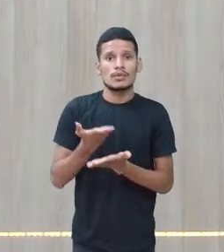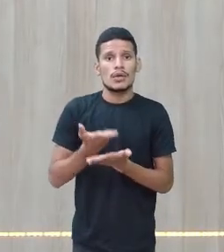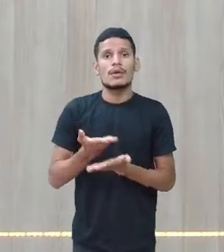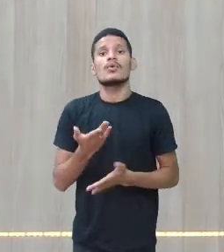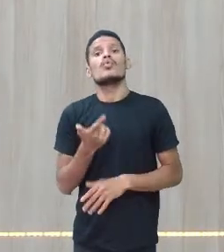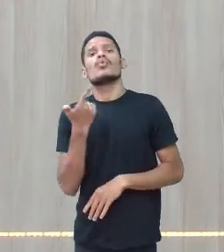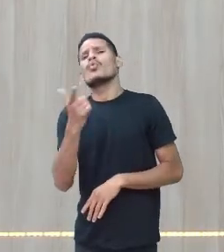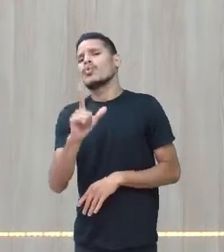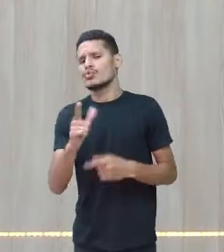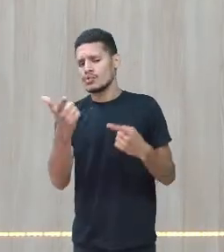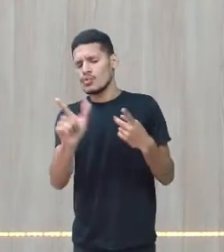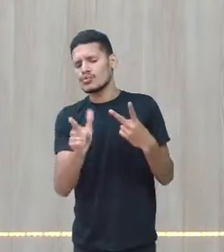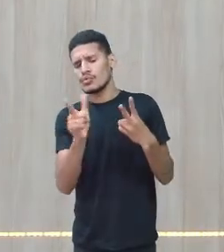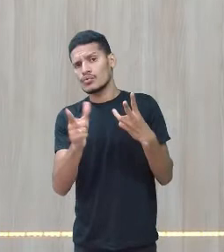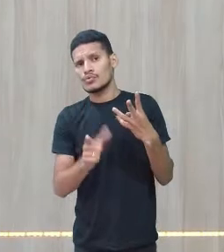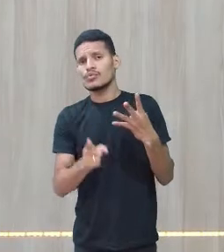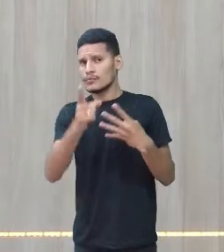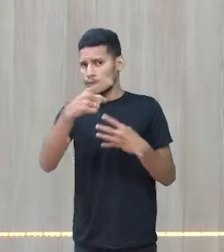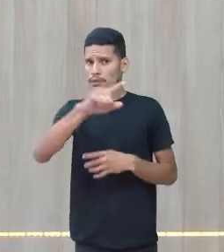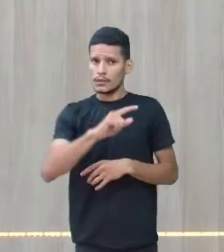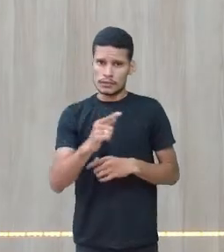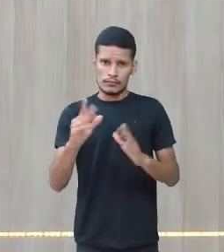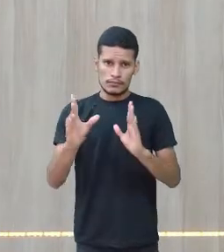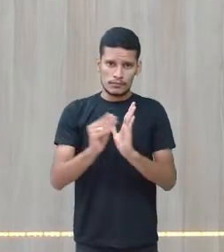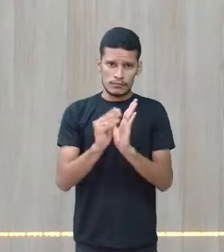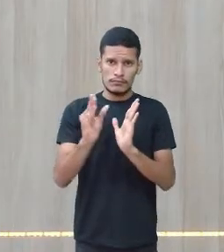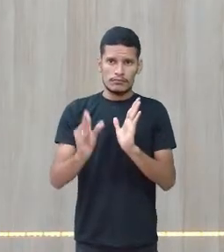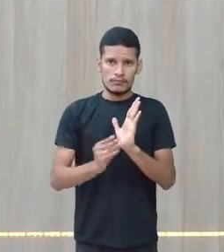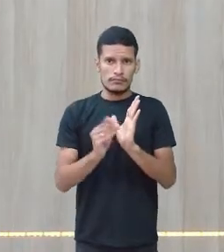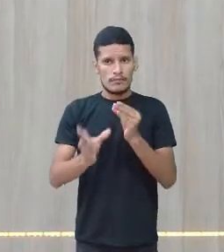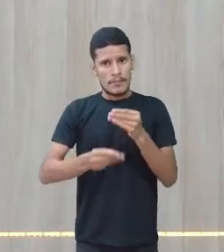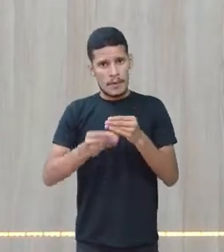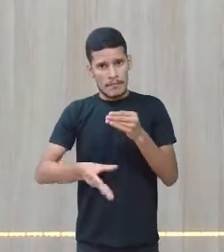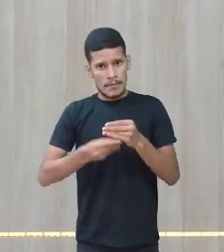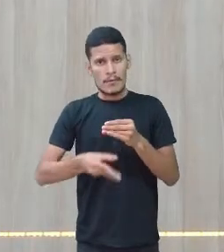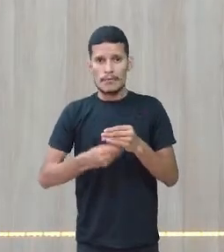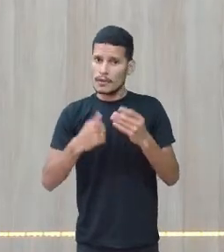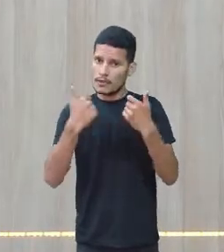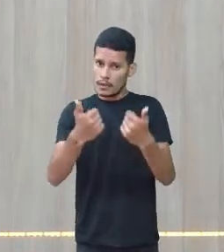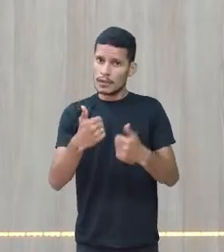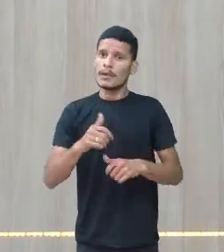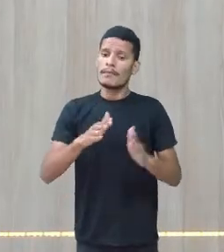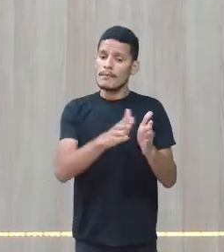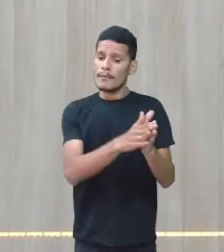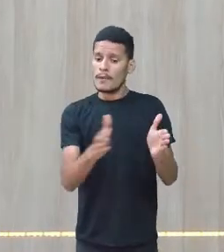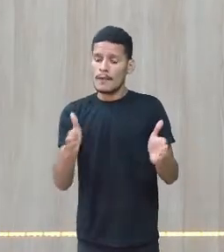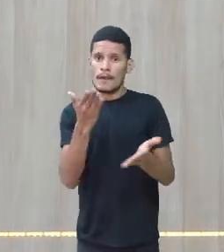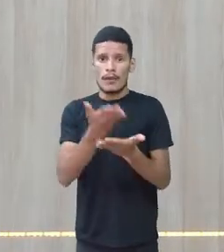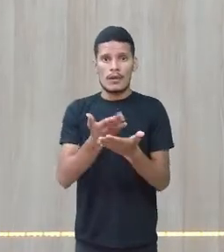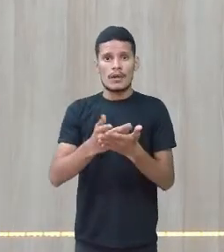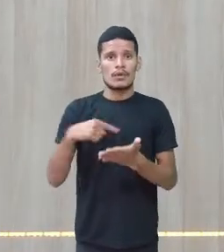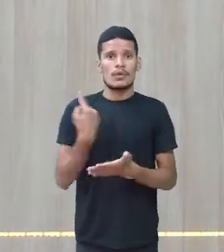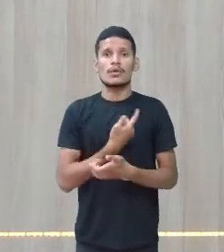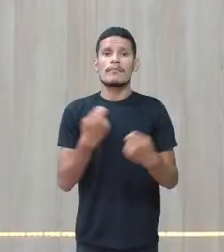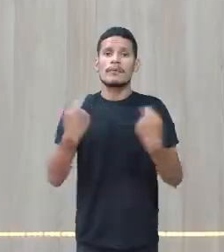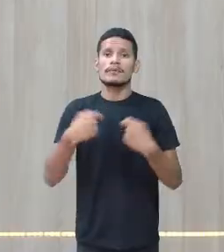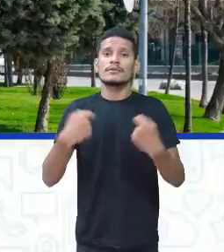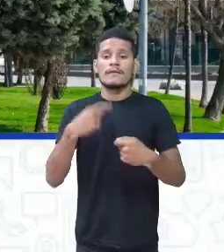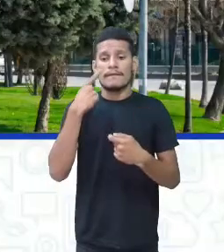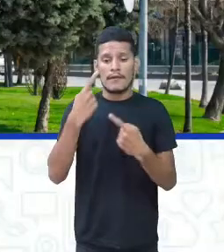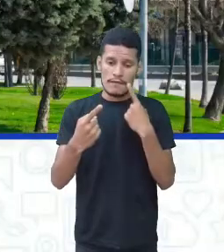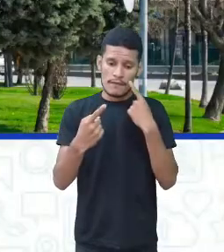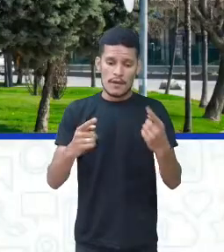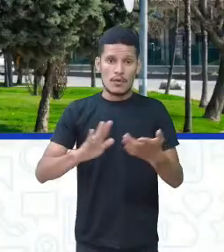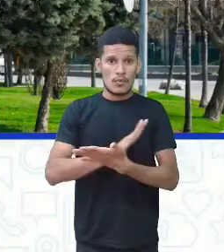outros também, que a gente vai ver ainda, pessoal. Então, no decorrer dessa aula, a gente precisa rever algumas coisas, como o